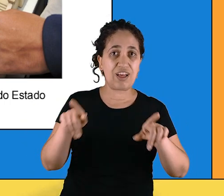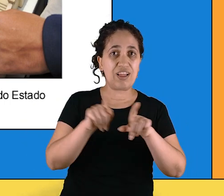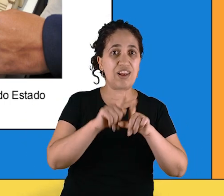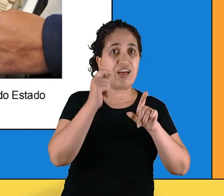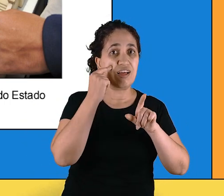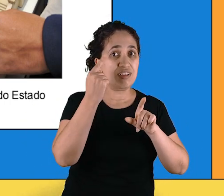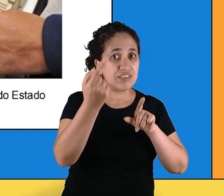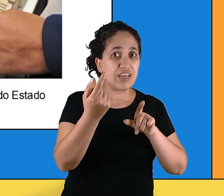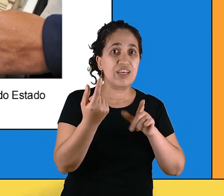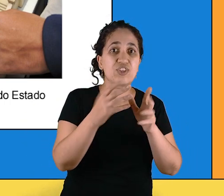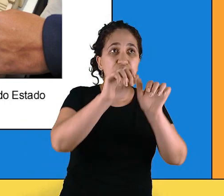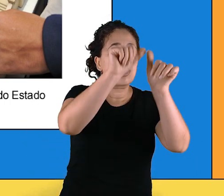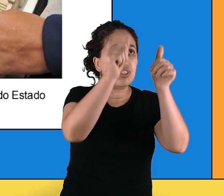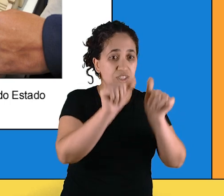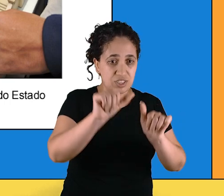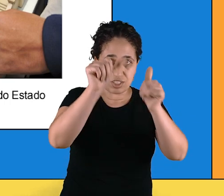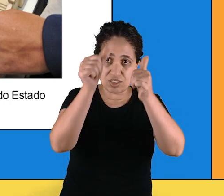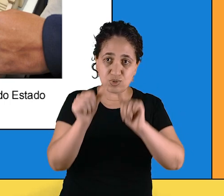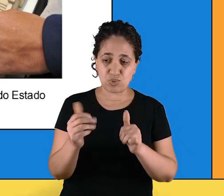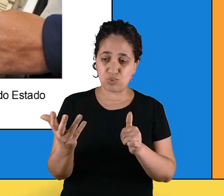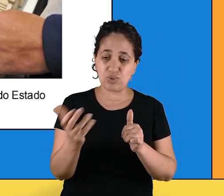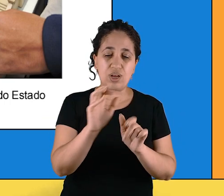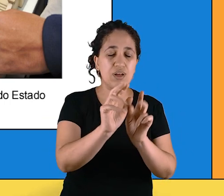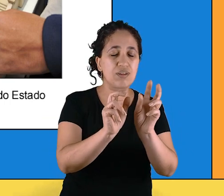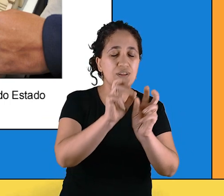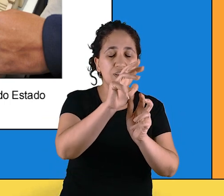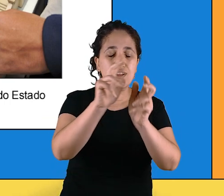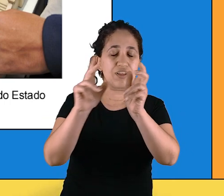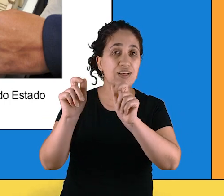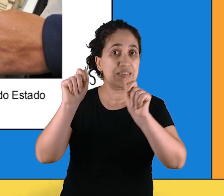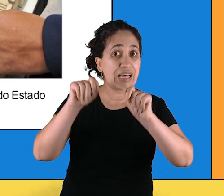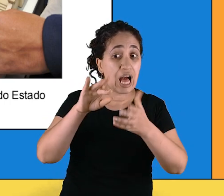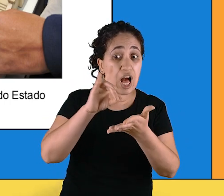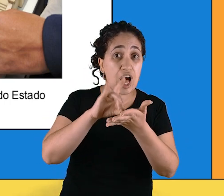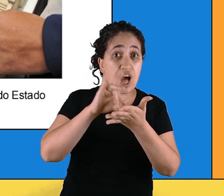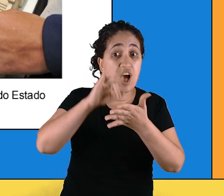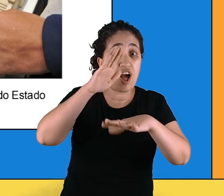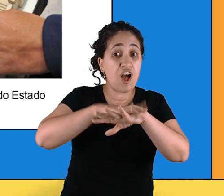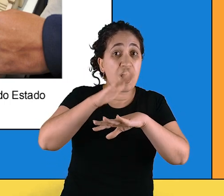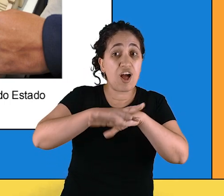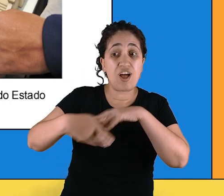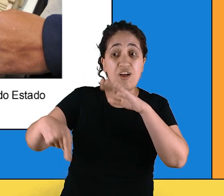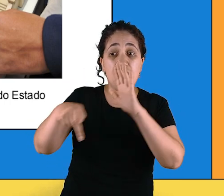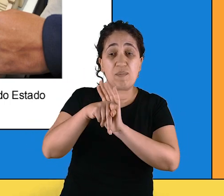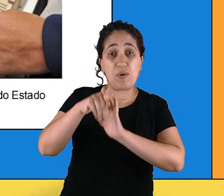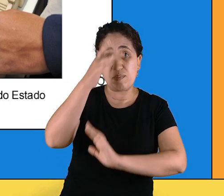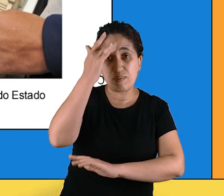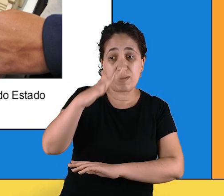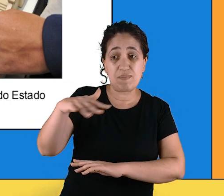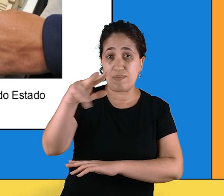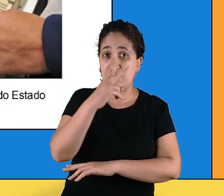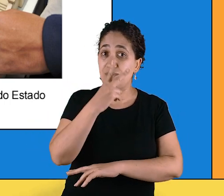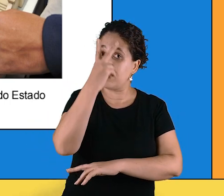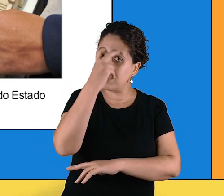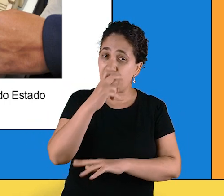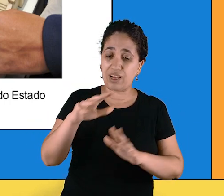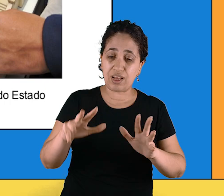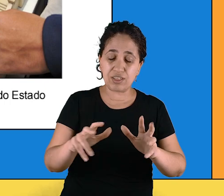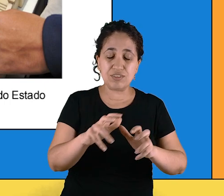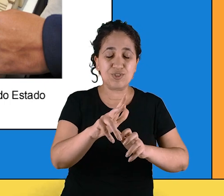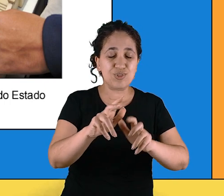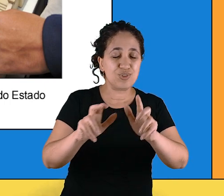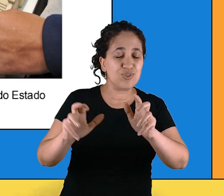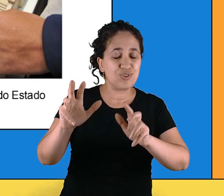tem uma galeria tátil de esculturas também, então com esculturas originais que foram especialmente selecionadas para visitantes cegos